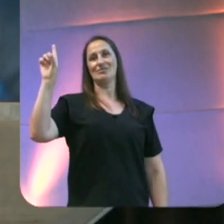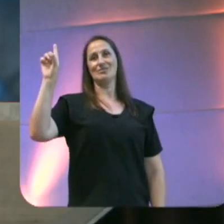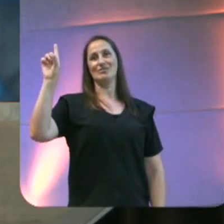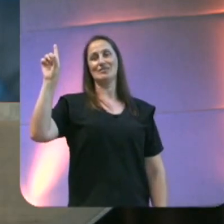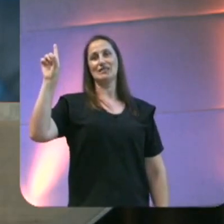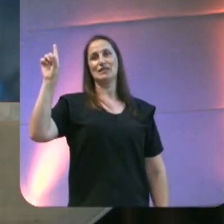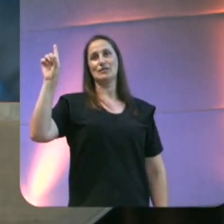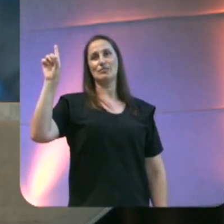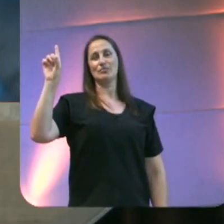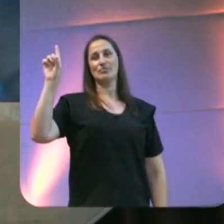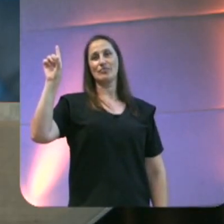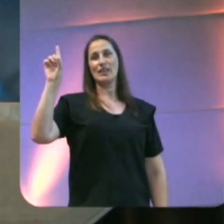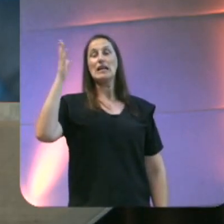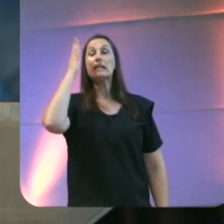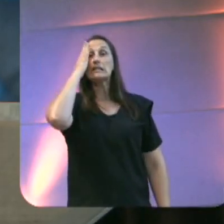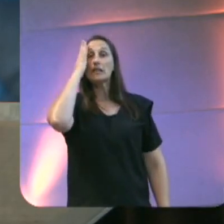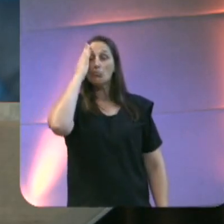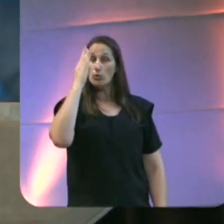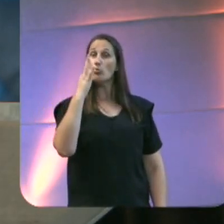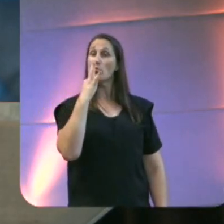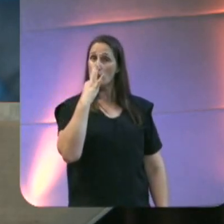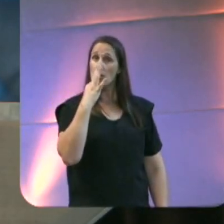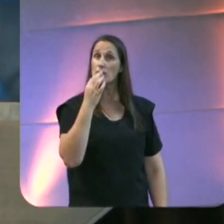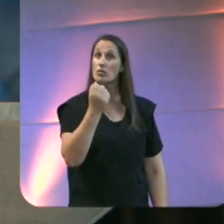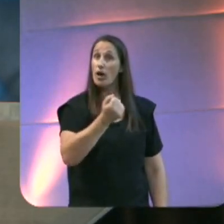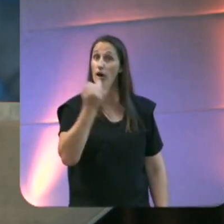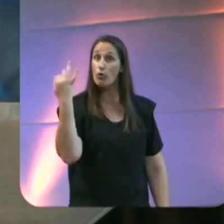Eu conheço algumas pessoas que vivem assim.